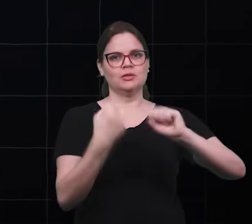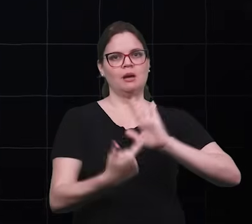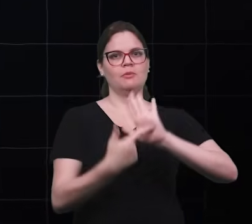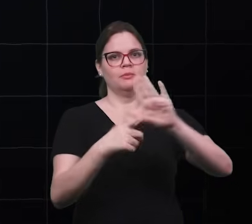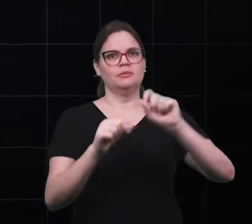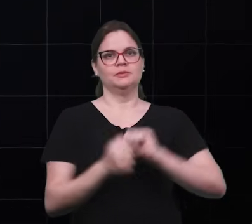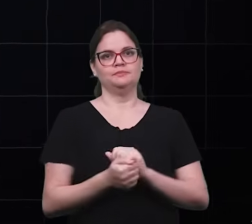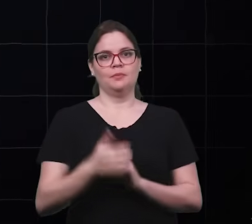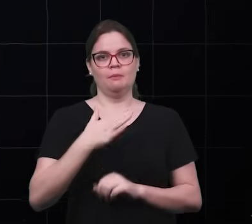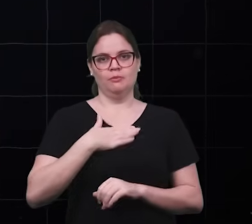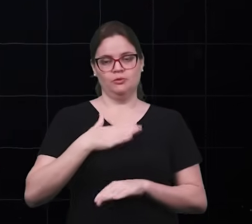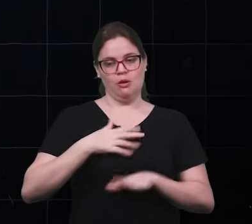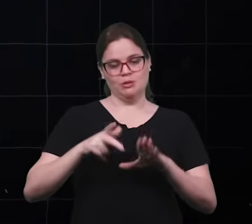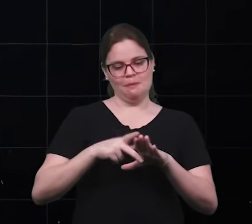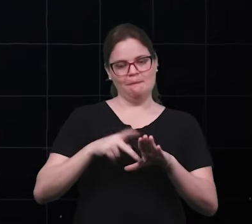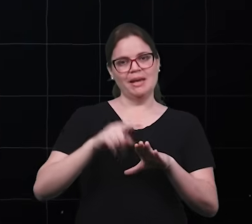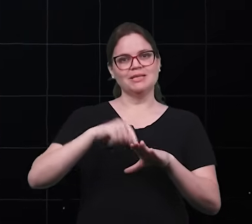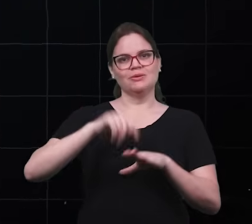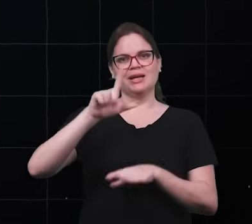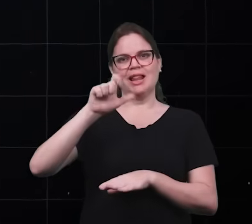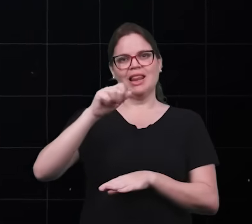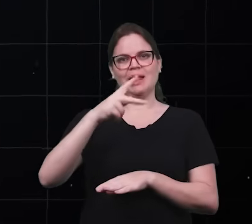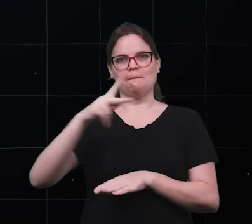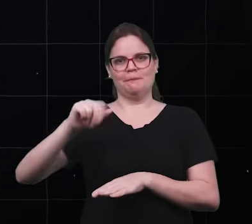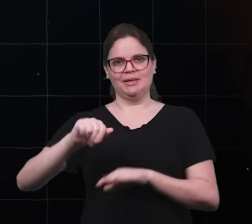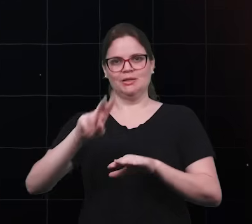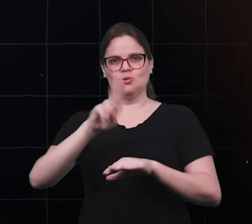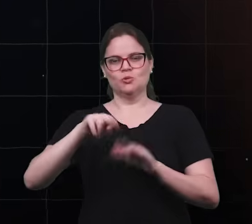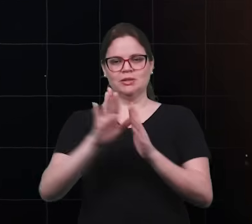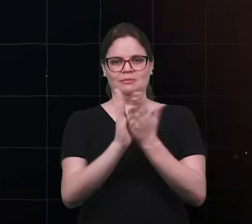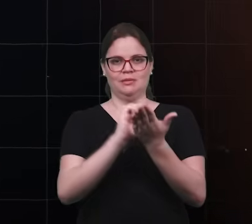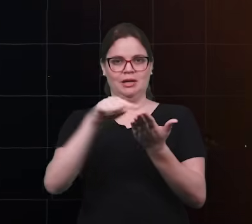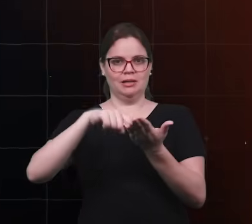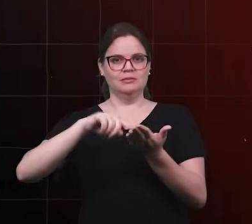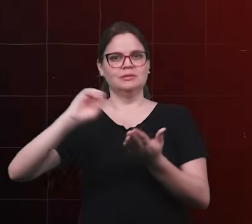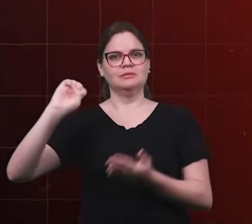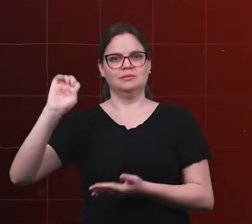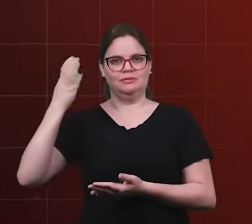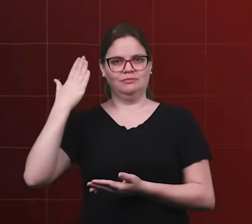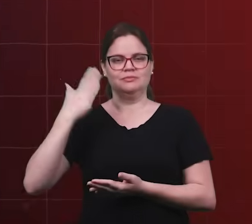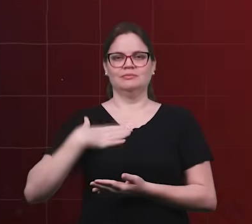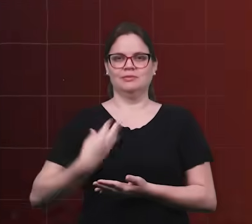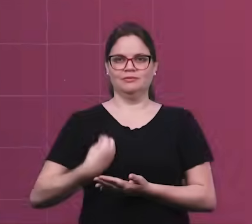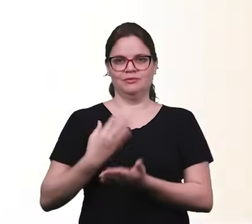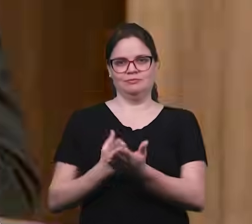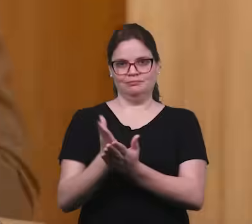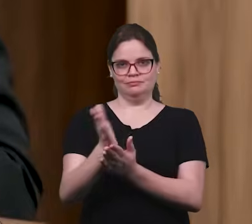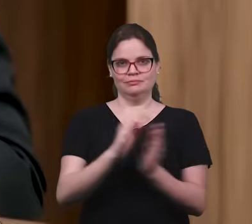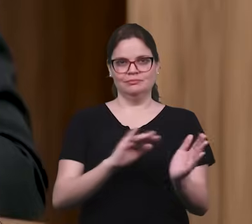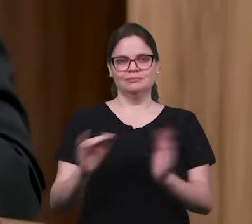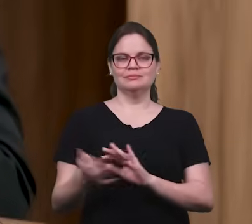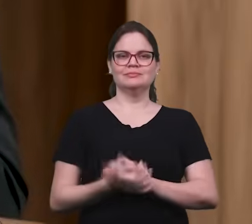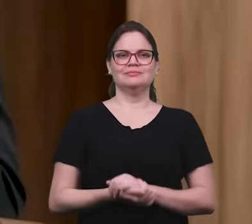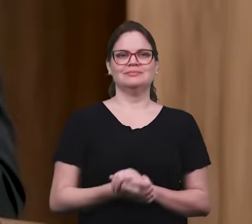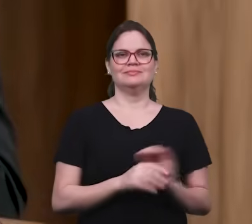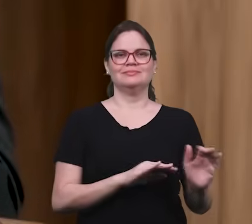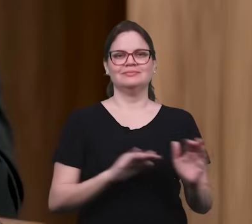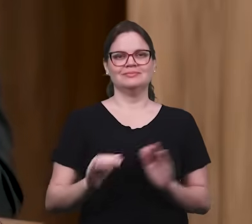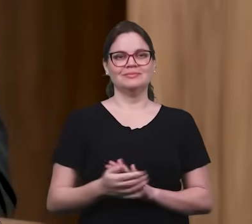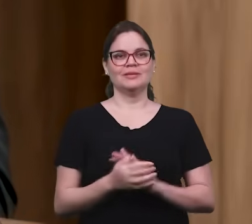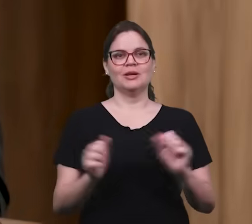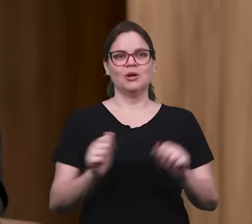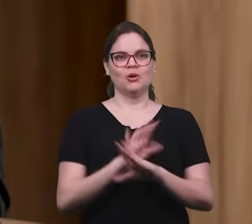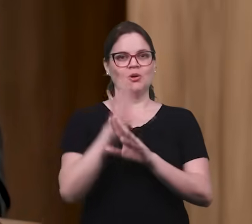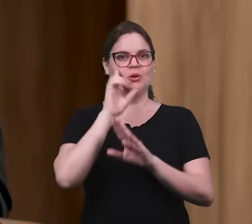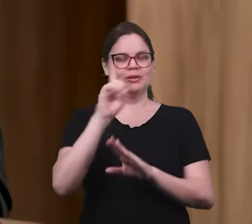Lâmpada para os meus pés é a tua palavra e luz para o meu caminho. Glória a Deus. Obrigado